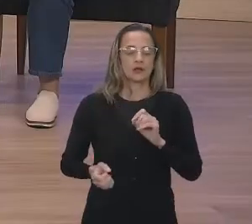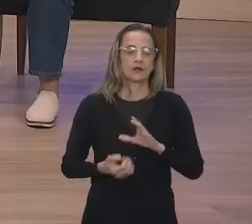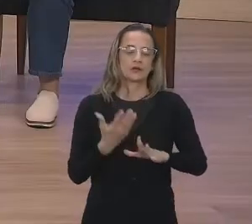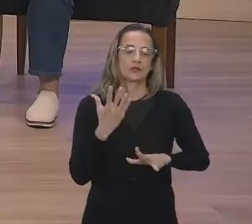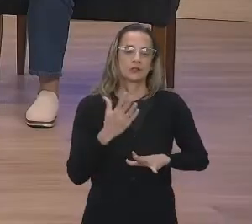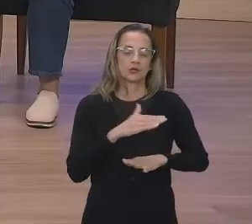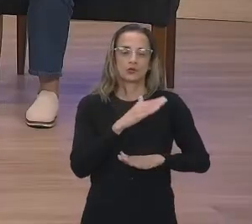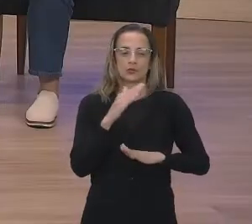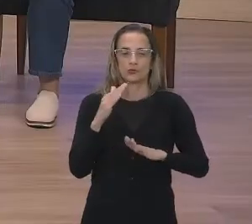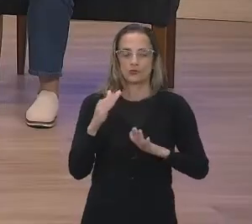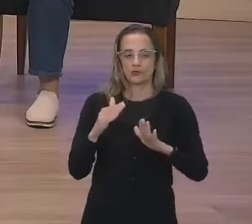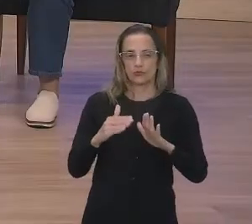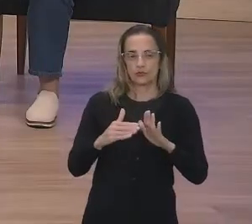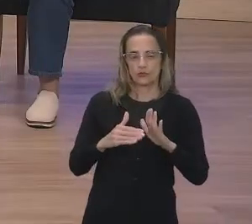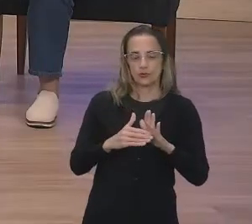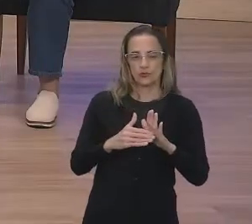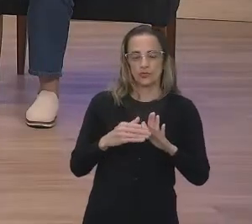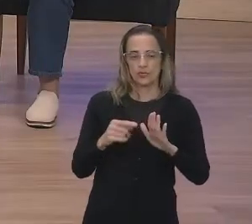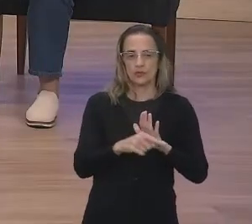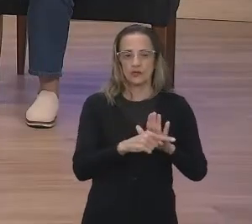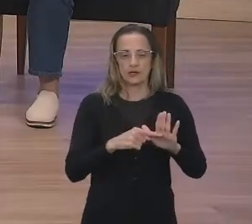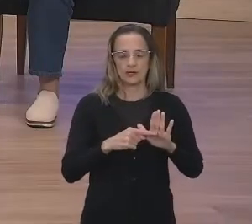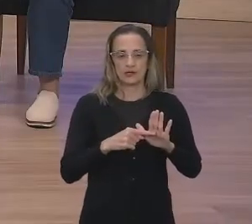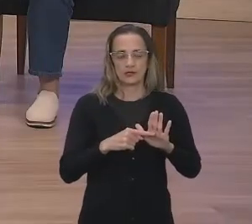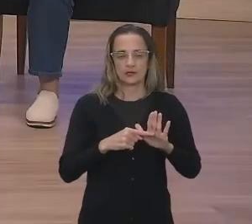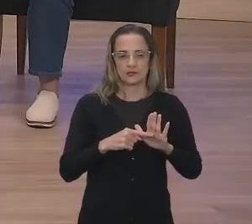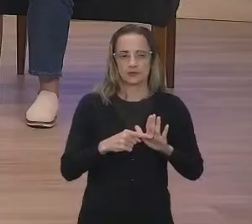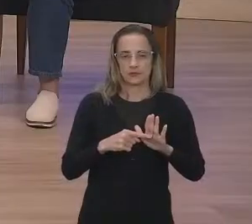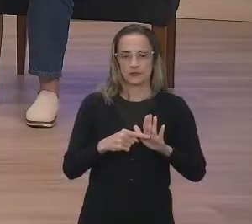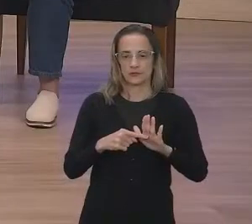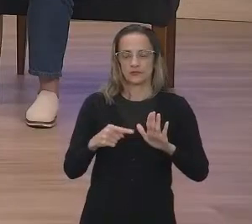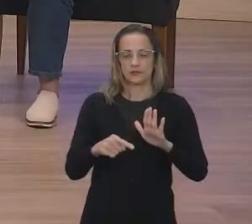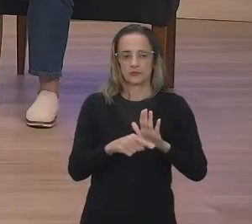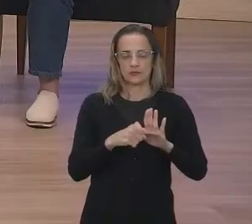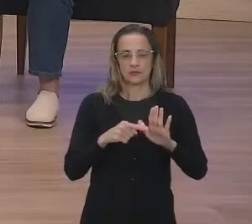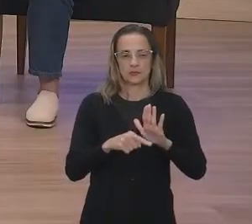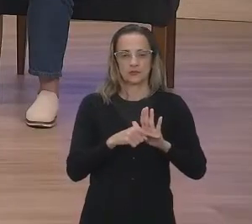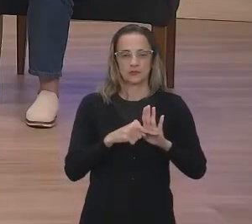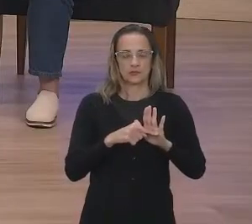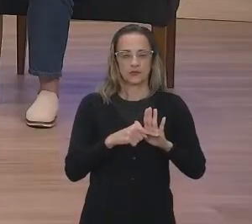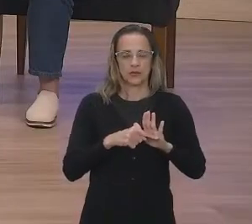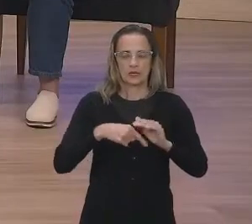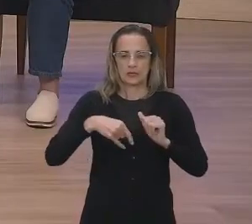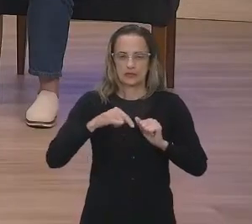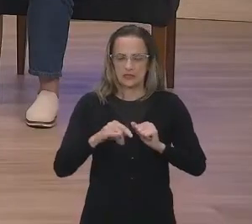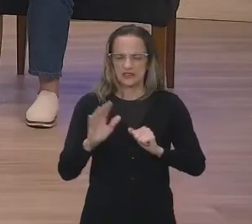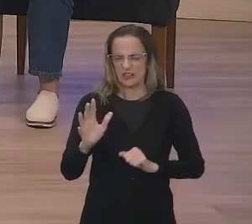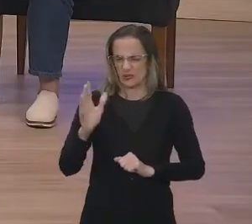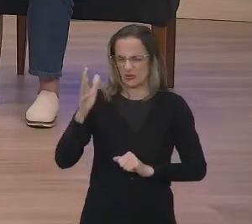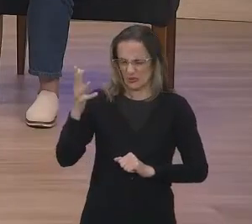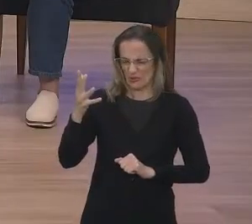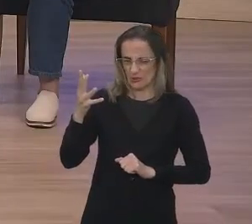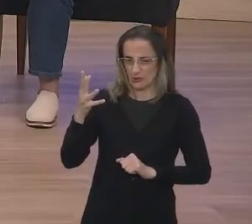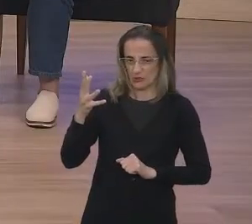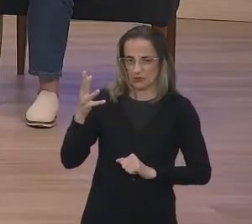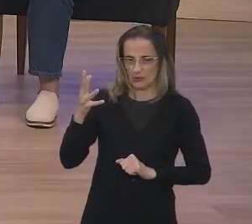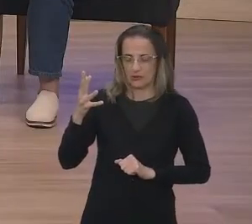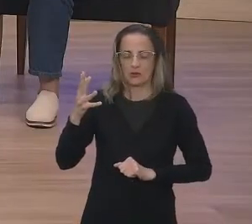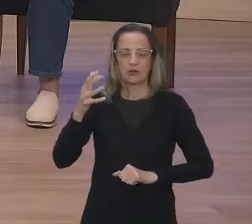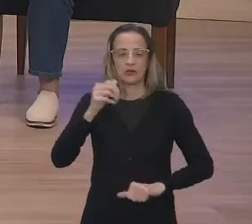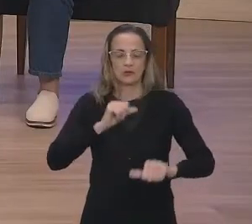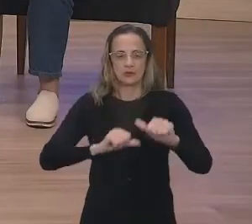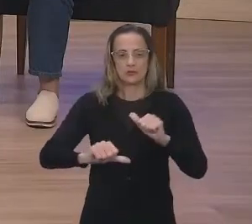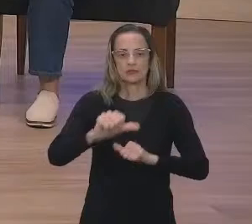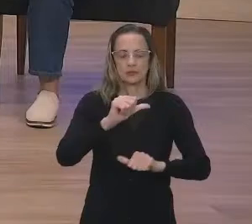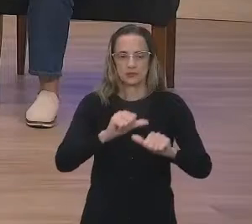todo um negacionismo em relação às mudanças climáticas, né? Se elas estavam realmente acontecendo, se